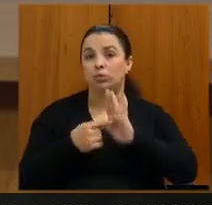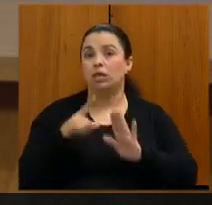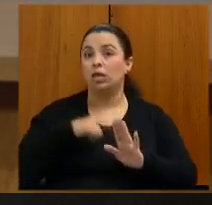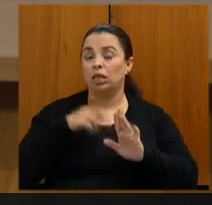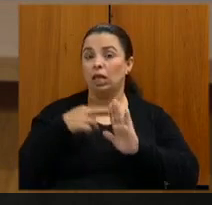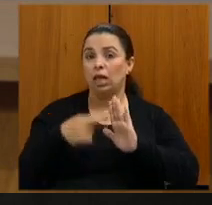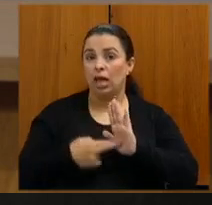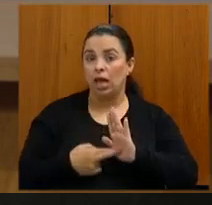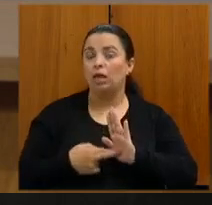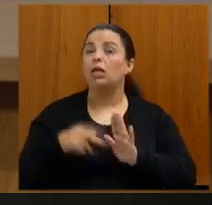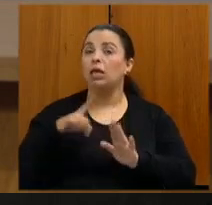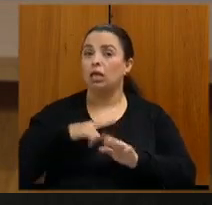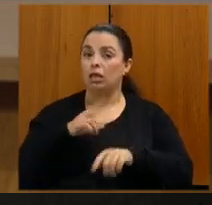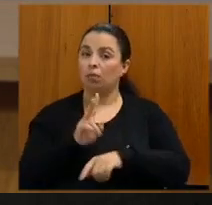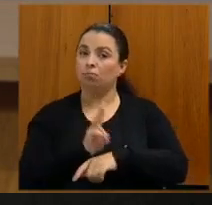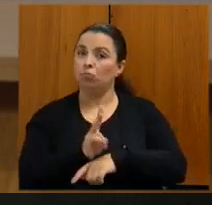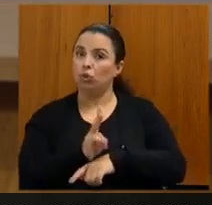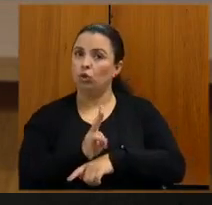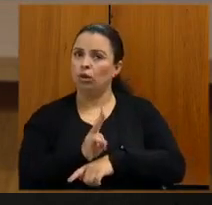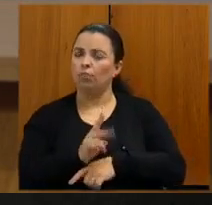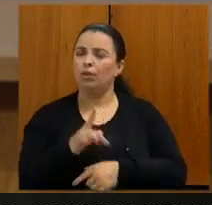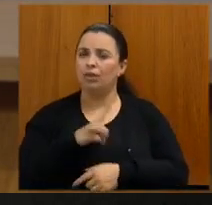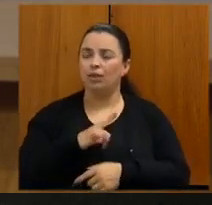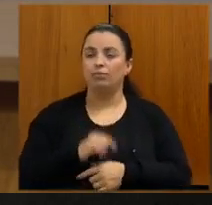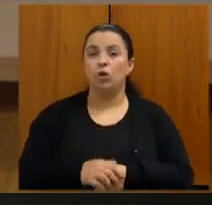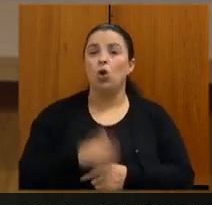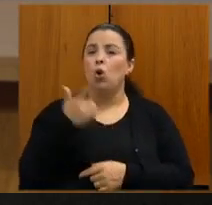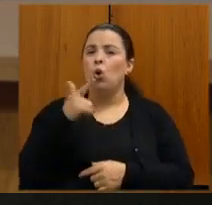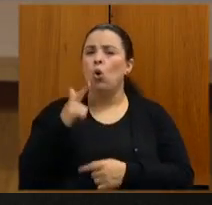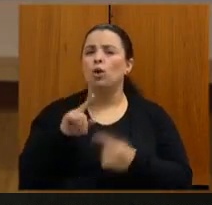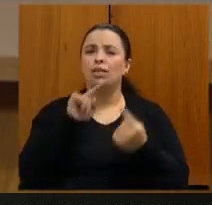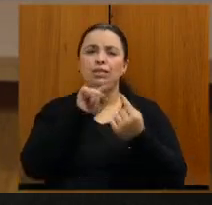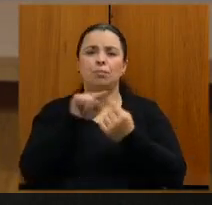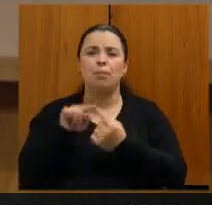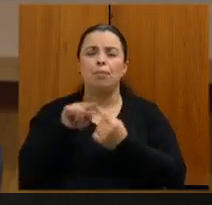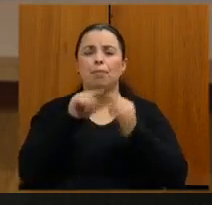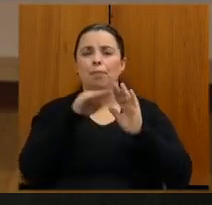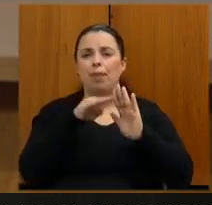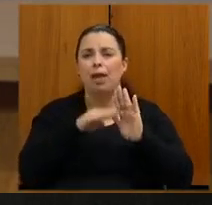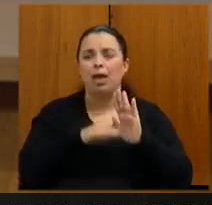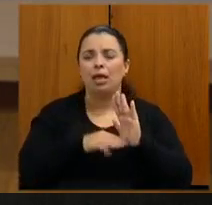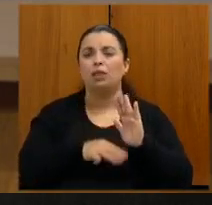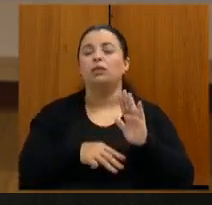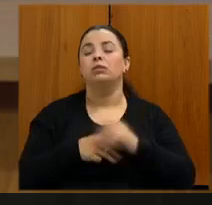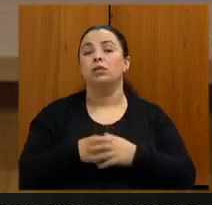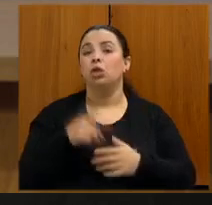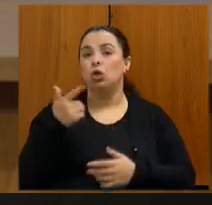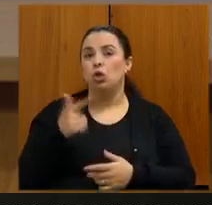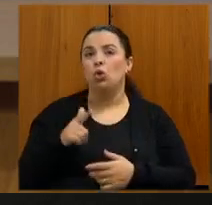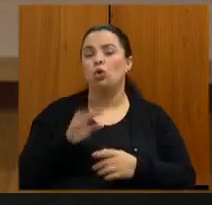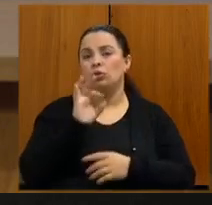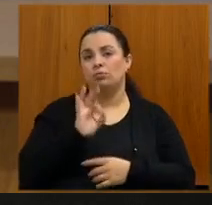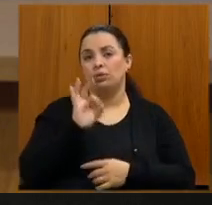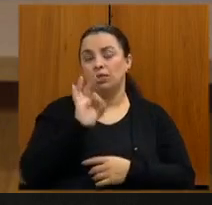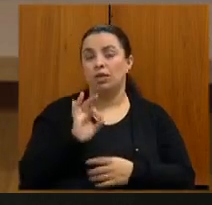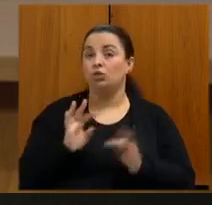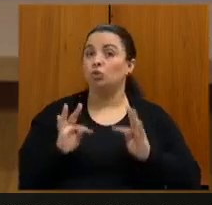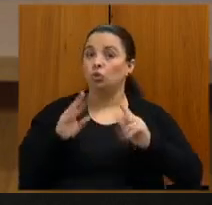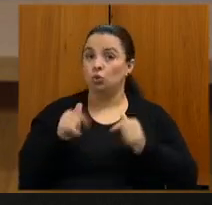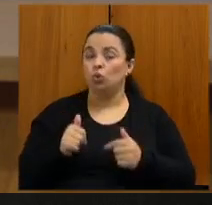eles são monitorados existem outras metas de outras indicadores é todos acompanhados